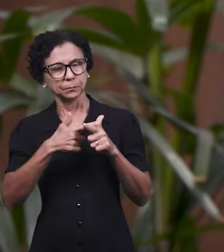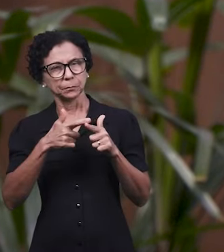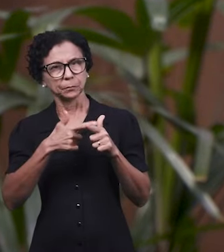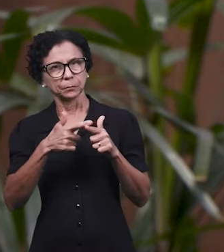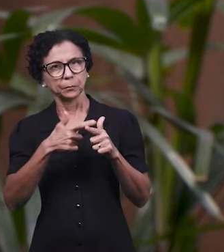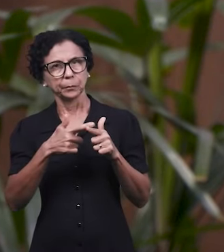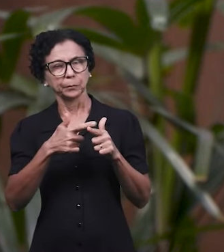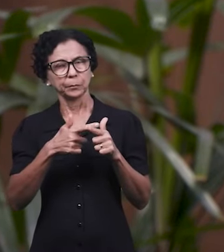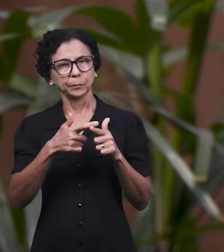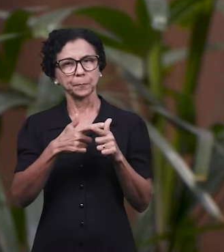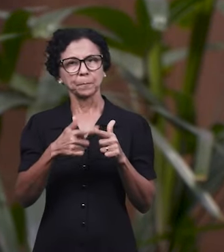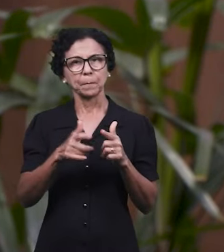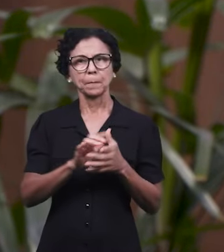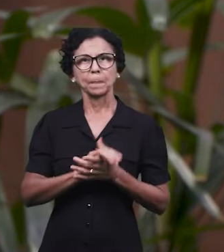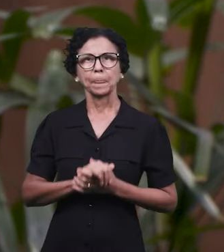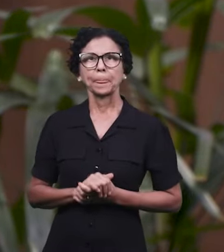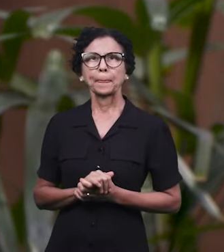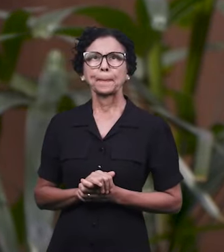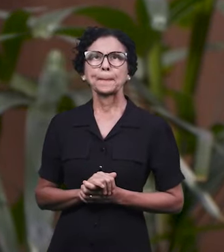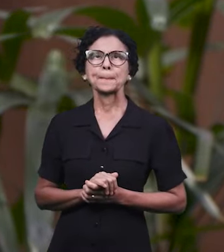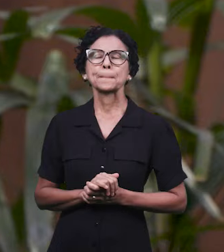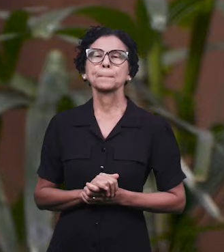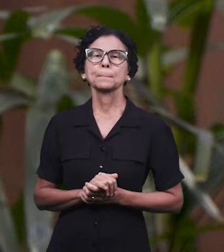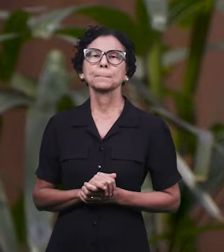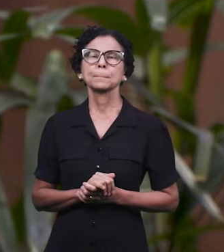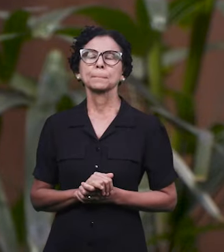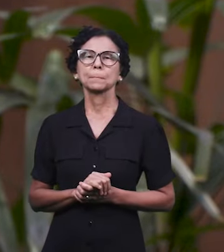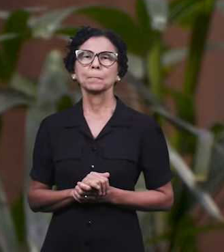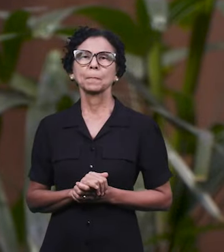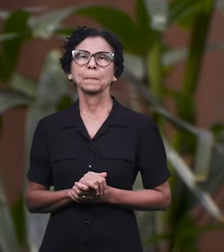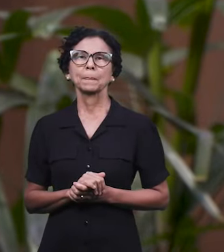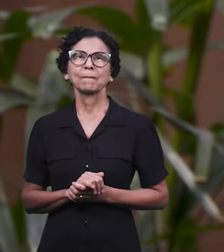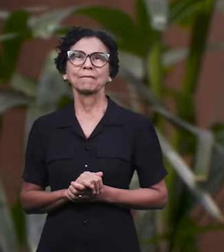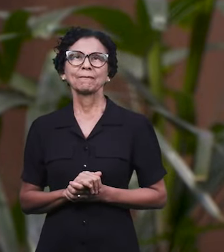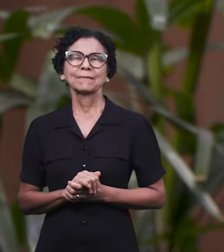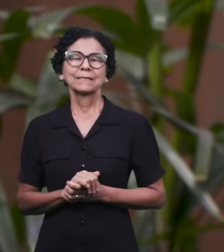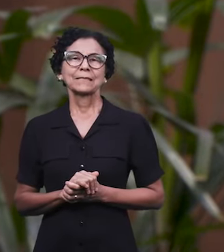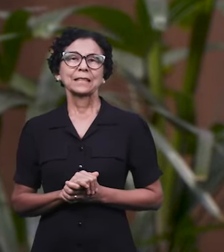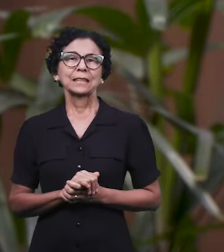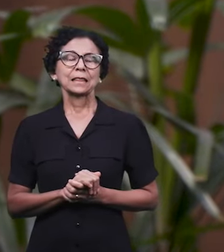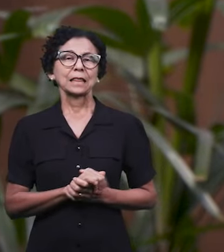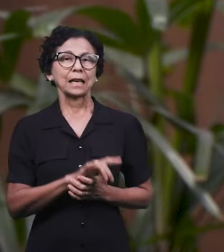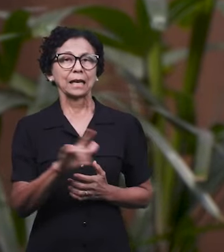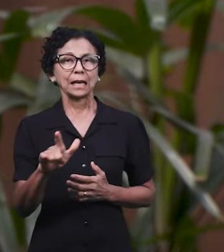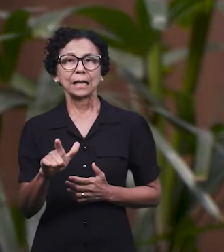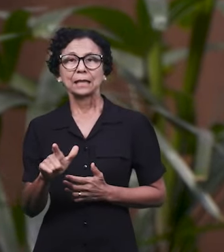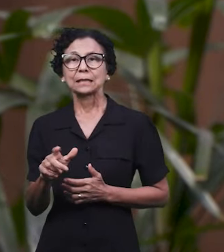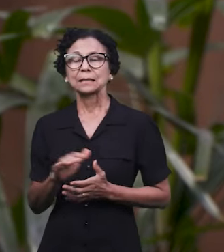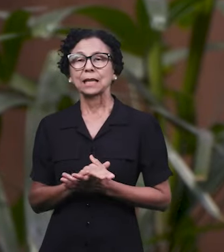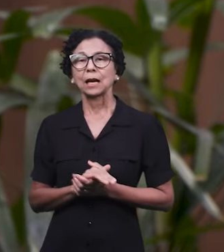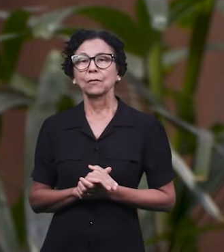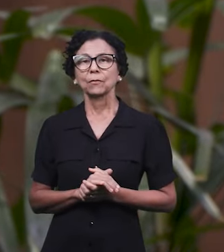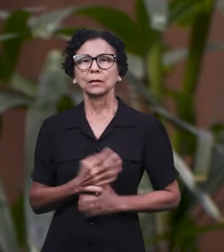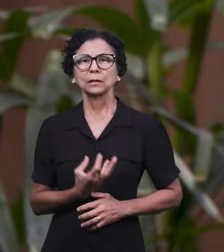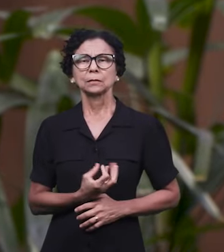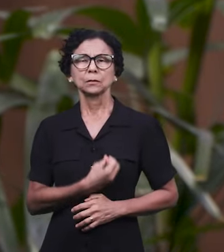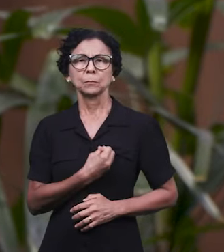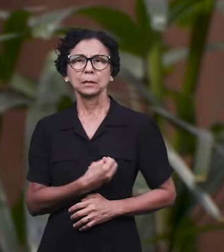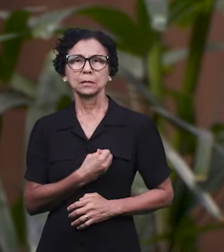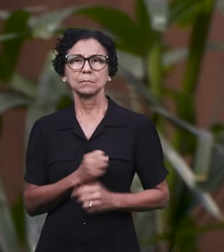tava com problema ela tinha uma academia de vai falar nomes aqui só que os vizinhos estavam difamando ele no grupo do